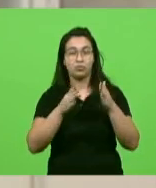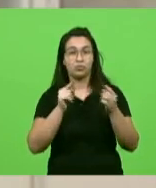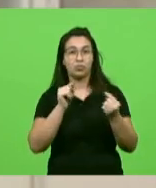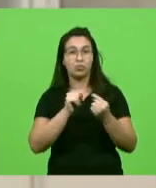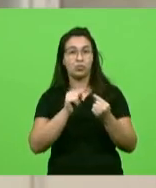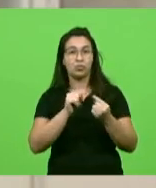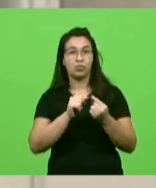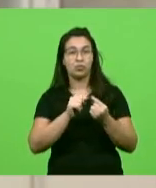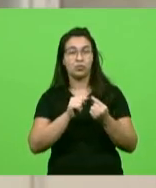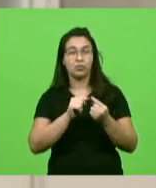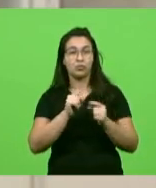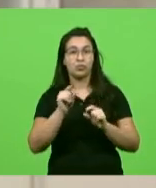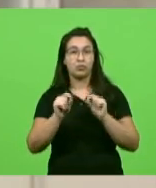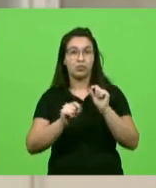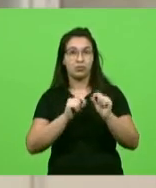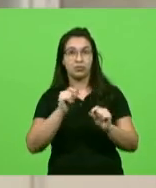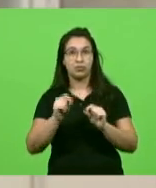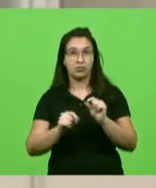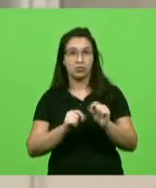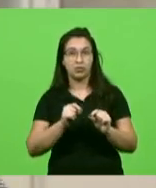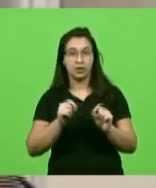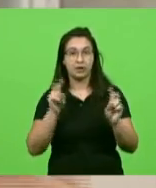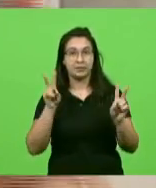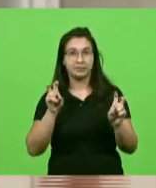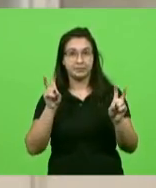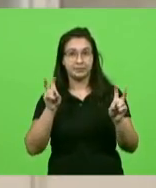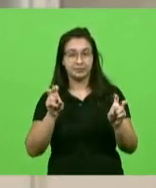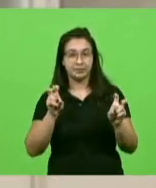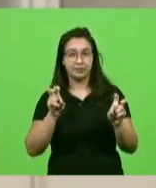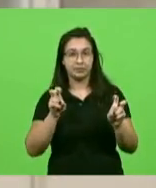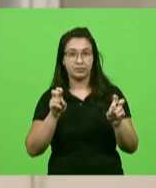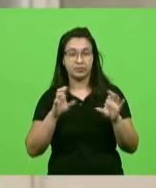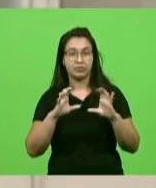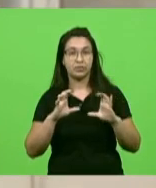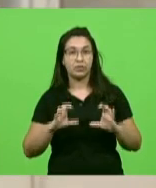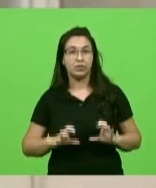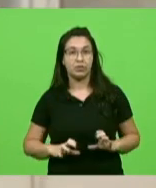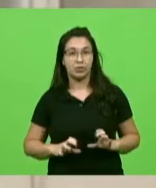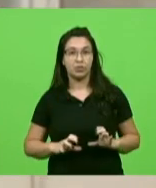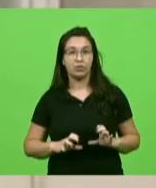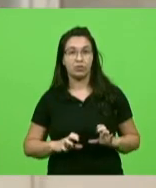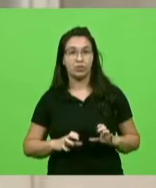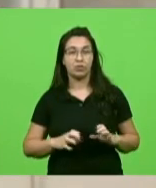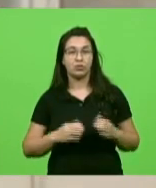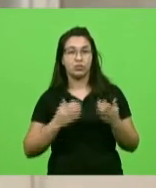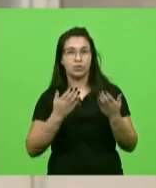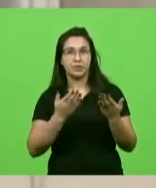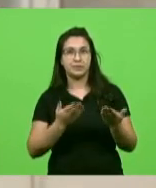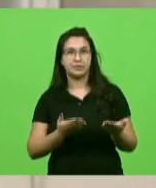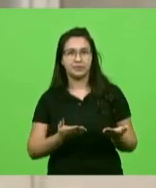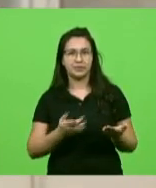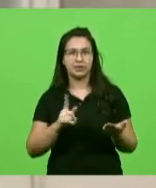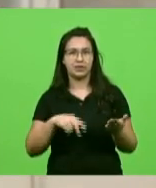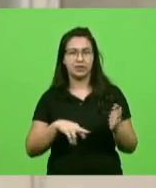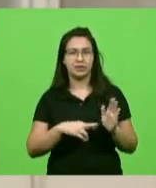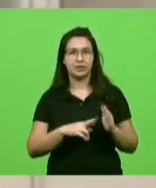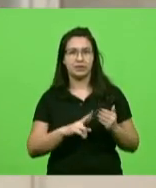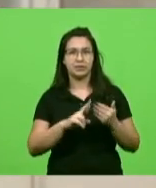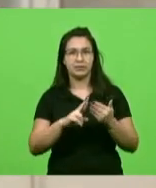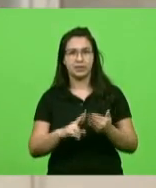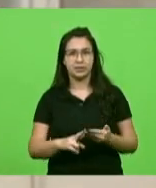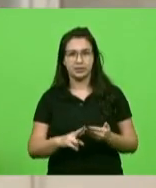extrai-se da doutrina penalista que "conduta a conduta nuclear do tipo está